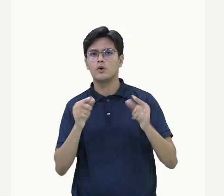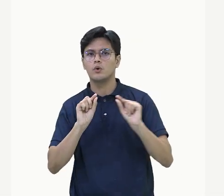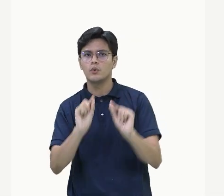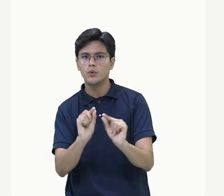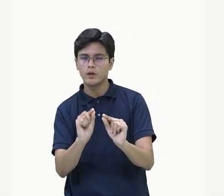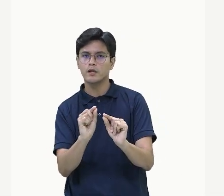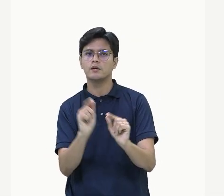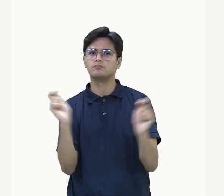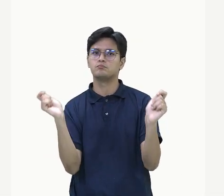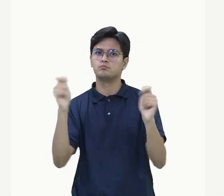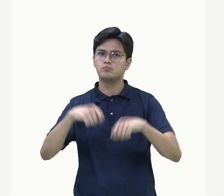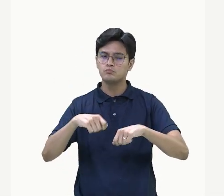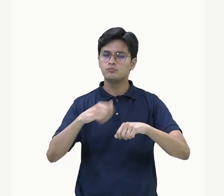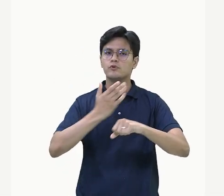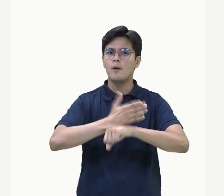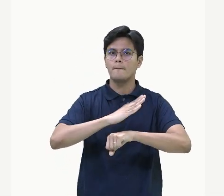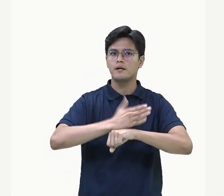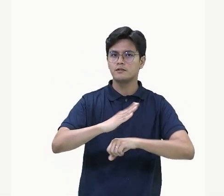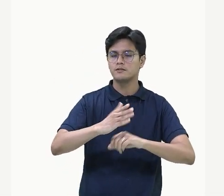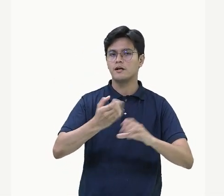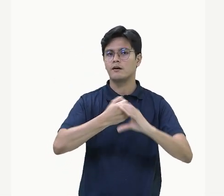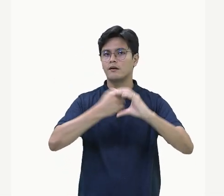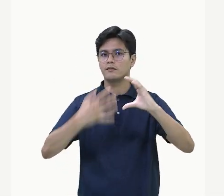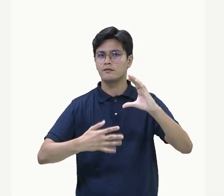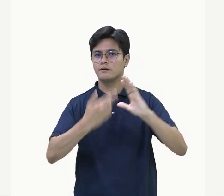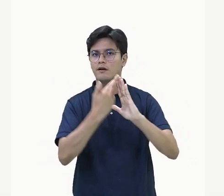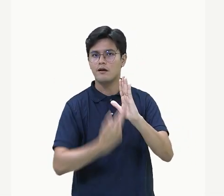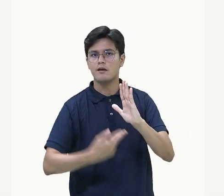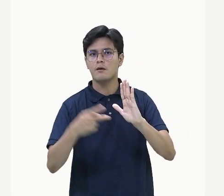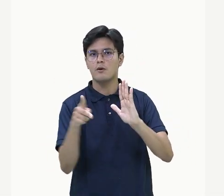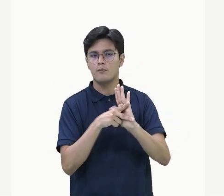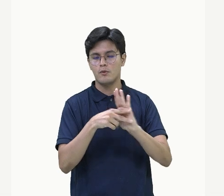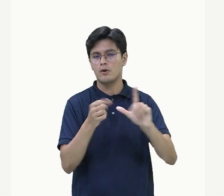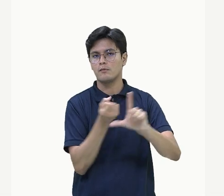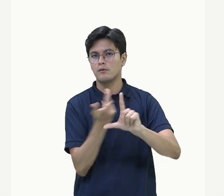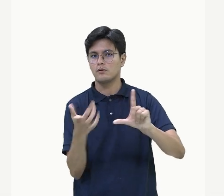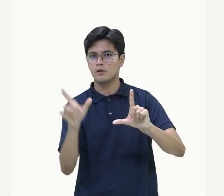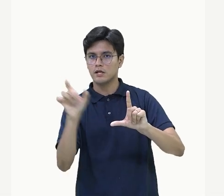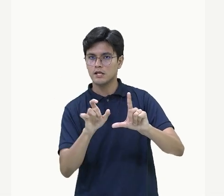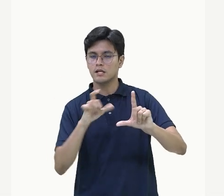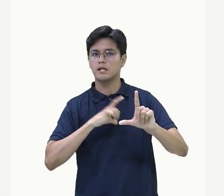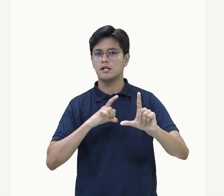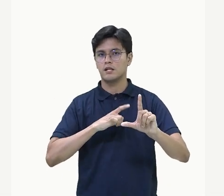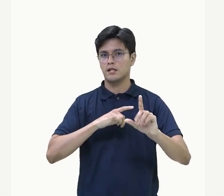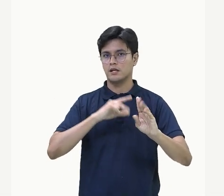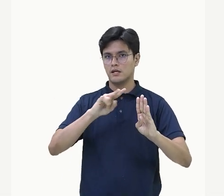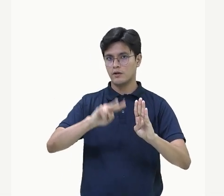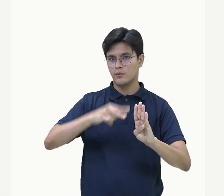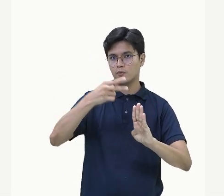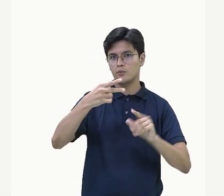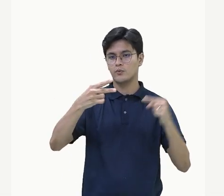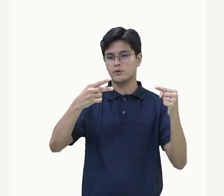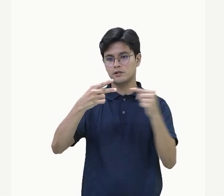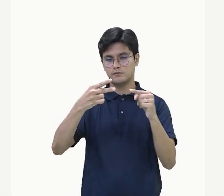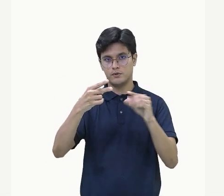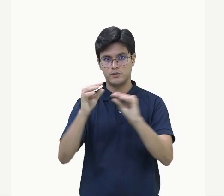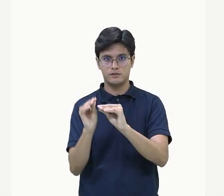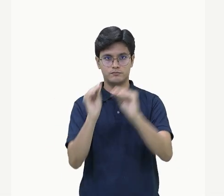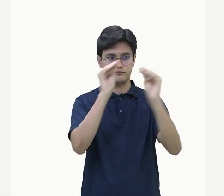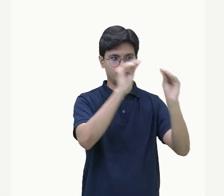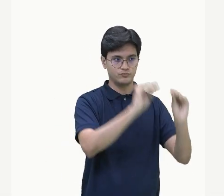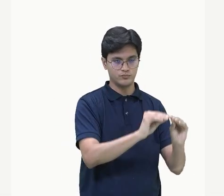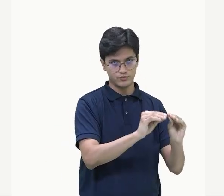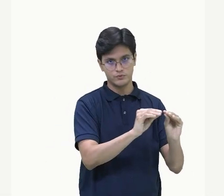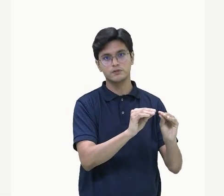as propriedades do logaritmo. Nós temos aqui um expoente. Esse expoente ele vem para frente do